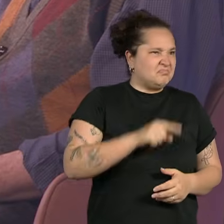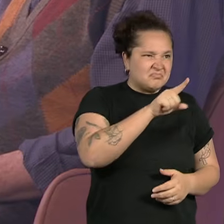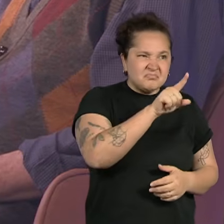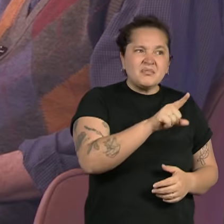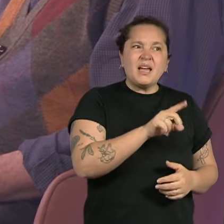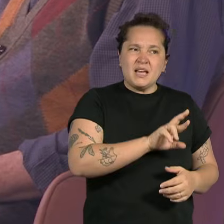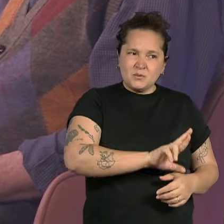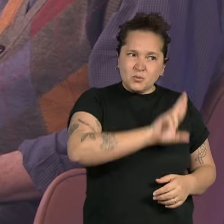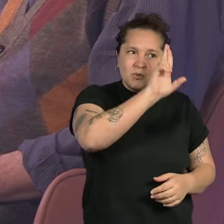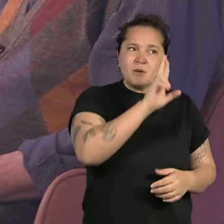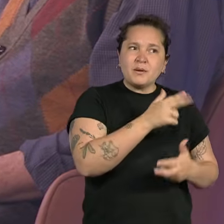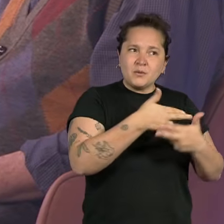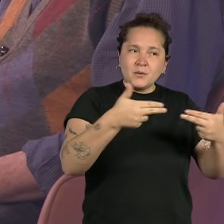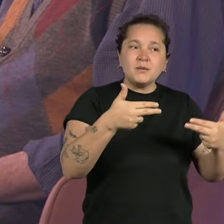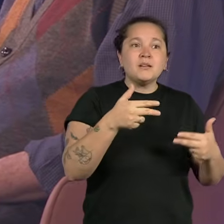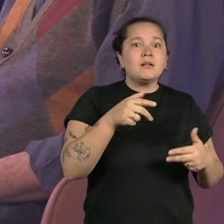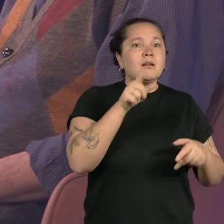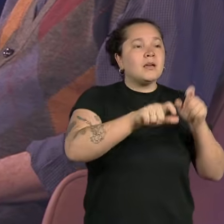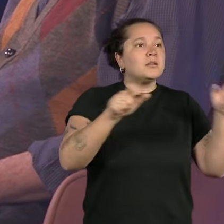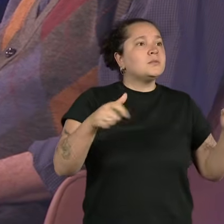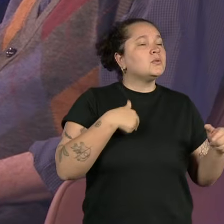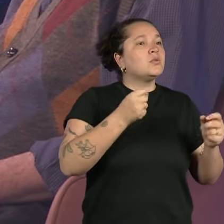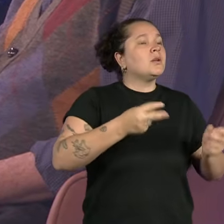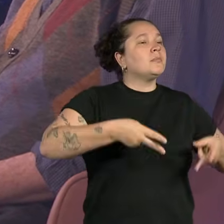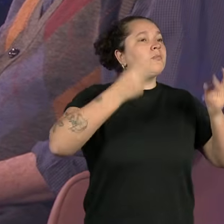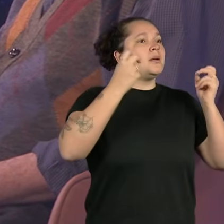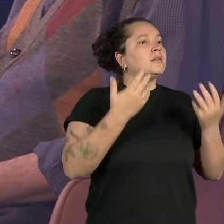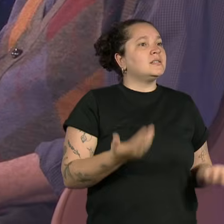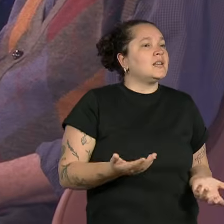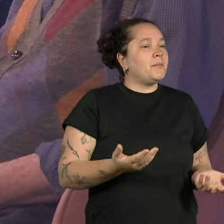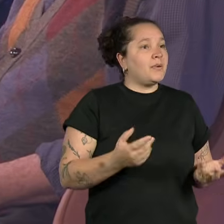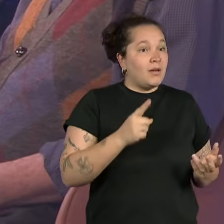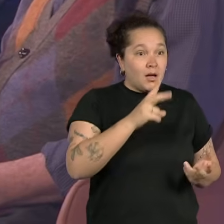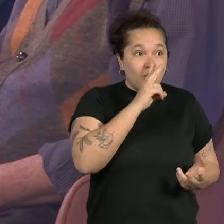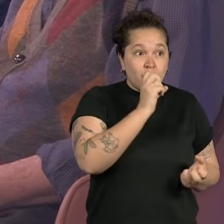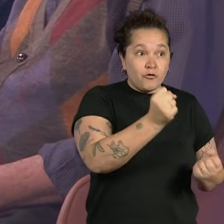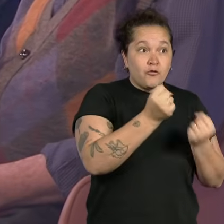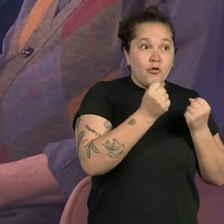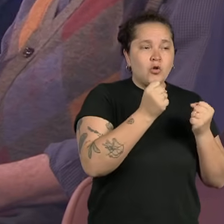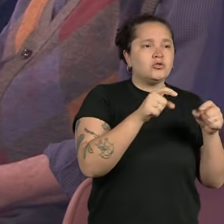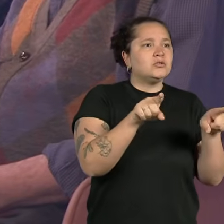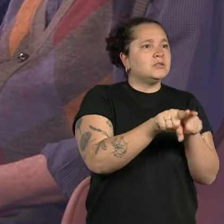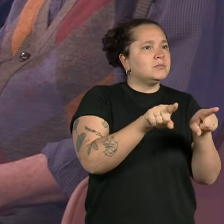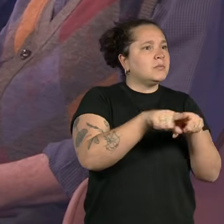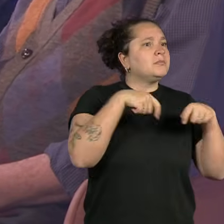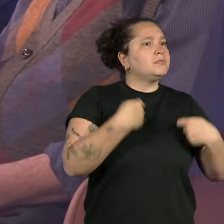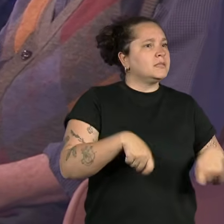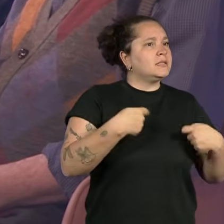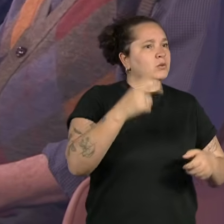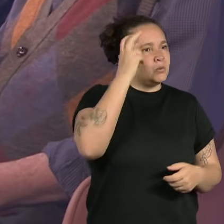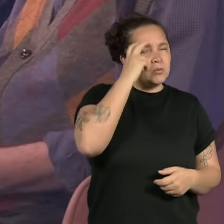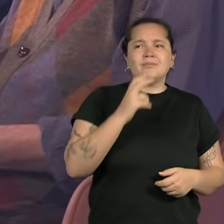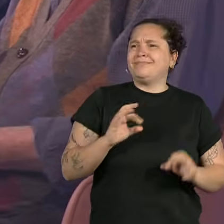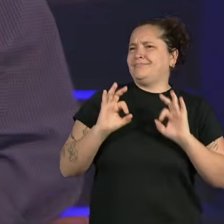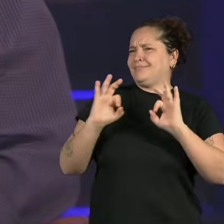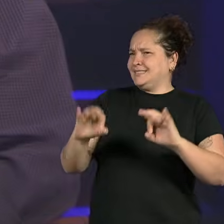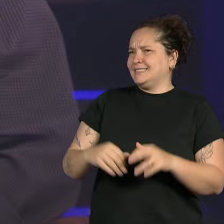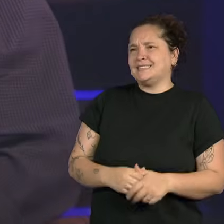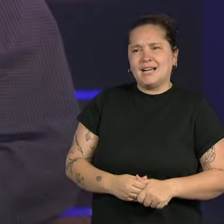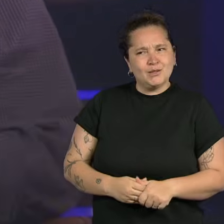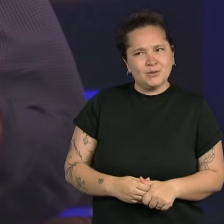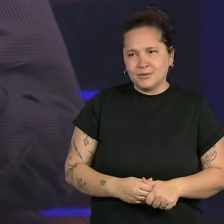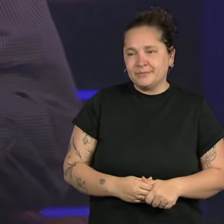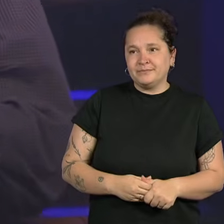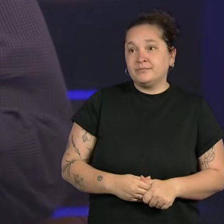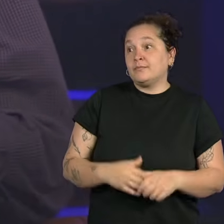responsabilidade imensa e agora as pessoas percebendo cada vez mais a força e a necessidade da cultura, né, Celso? Exatamente. Felizmente a gente